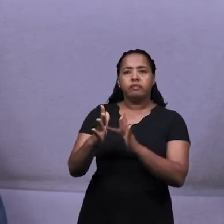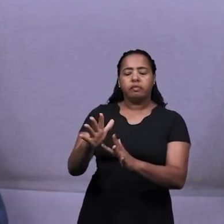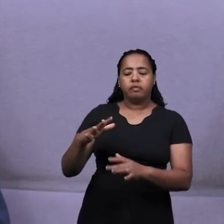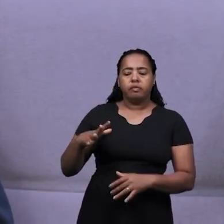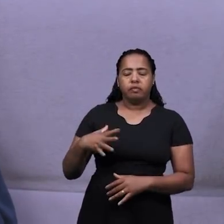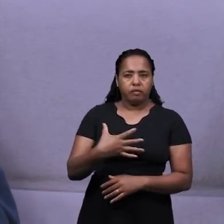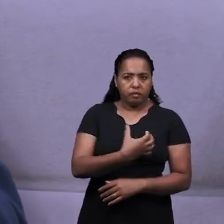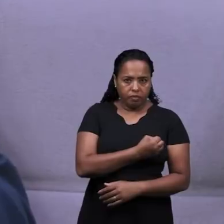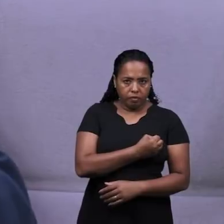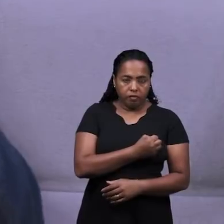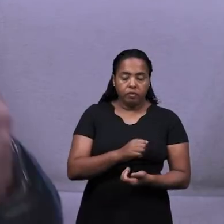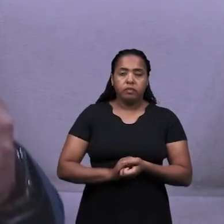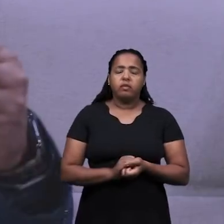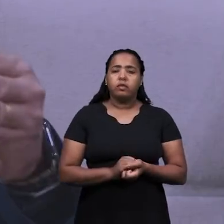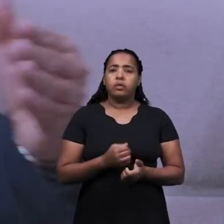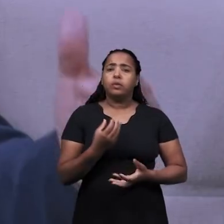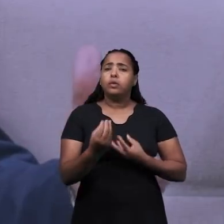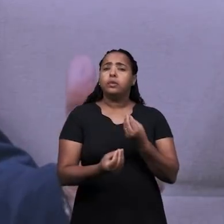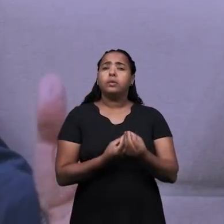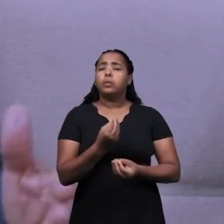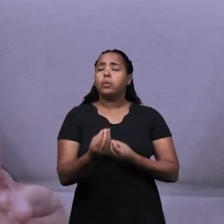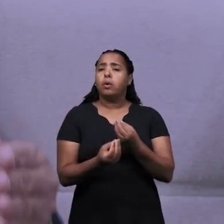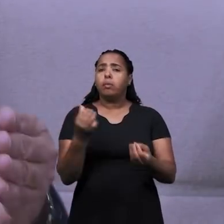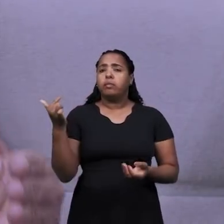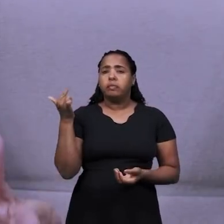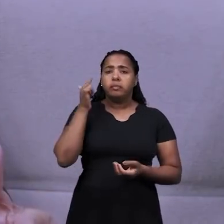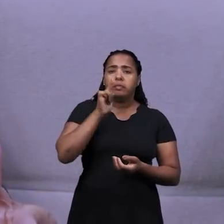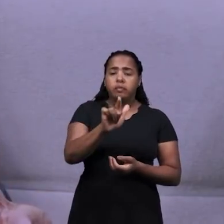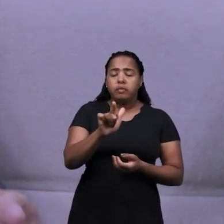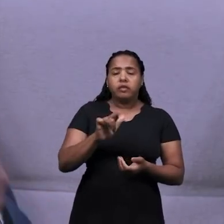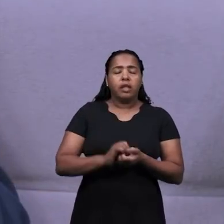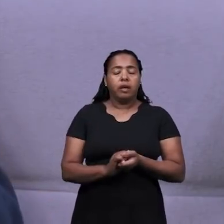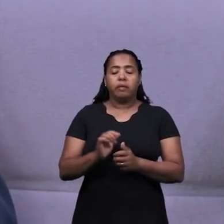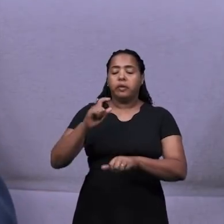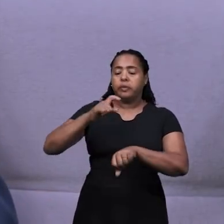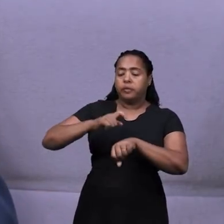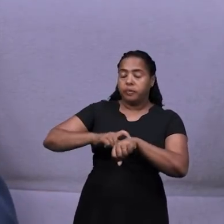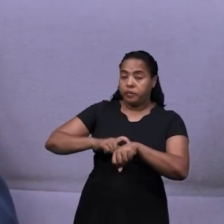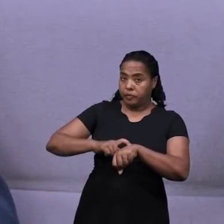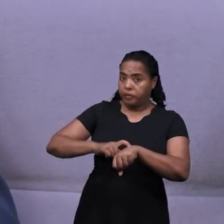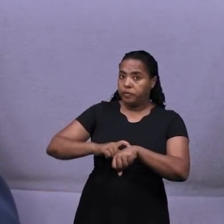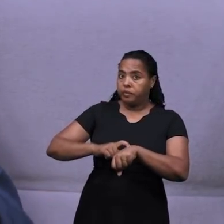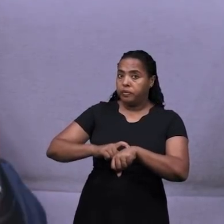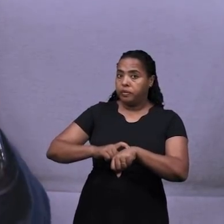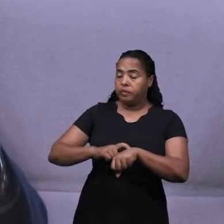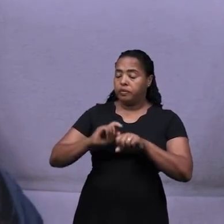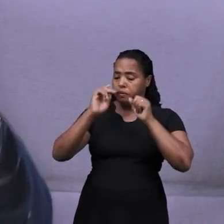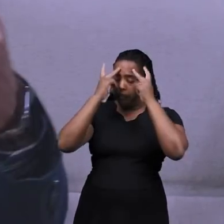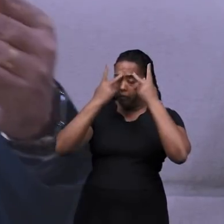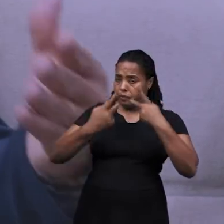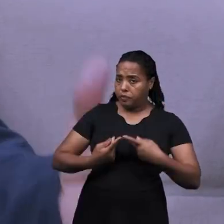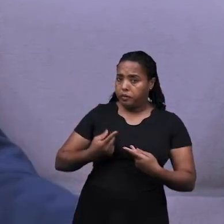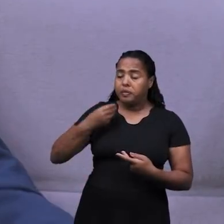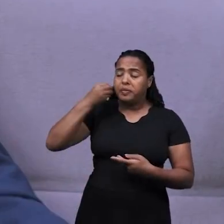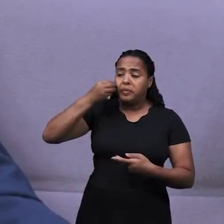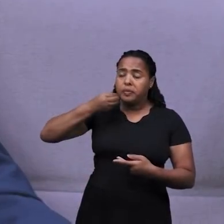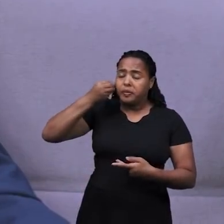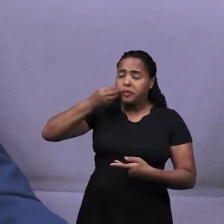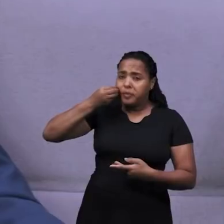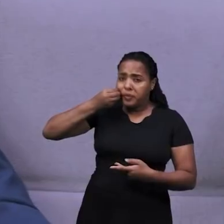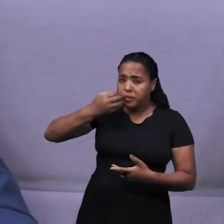Salvador. E isso se dá como? Se dá no momento em que o homem tem uma